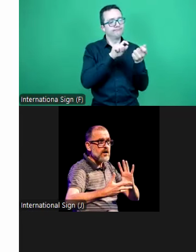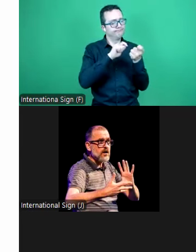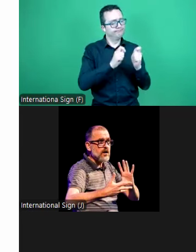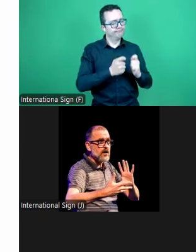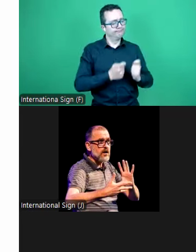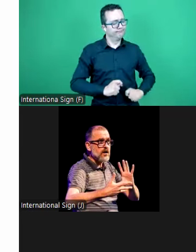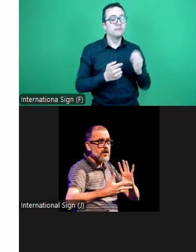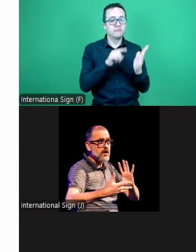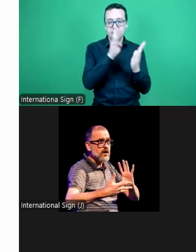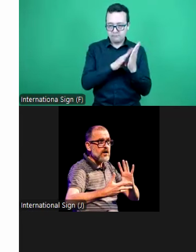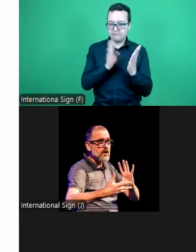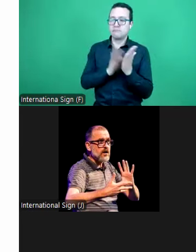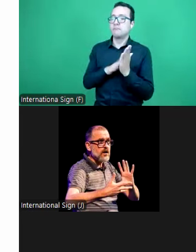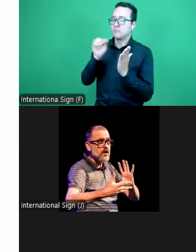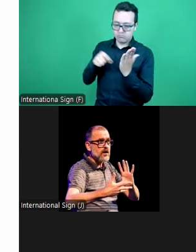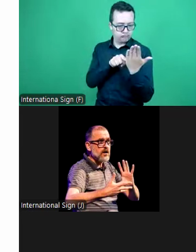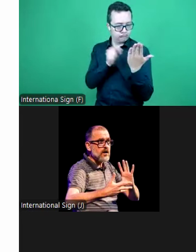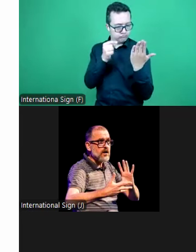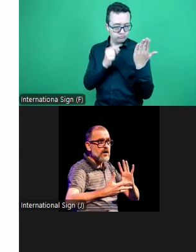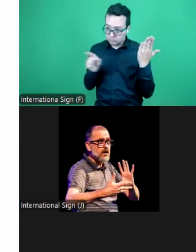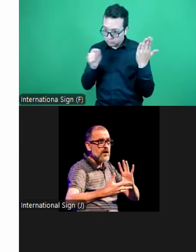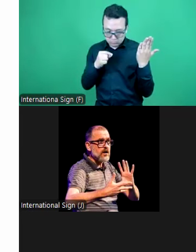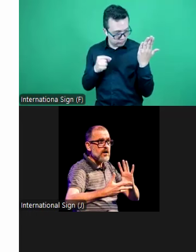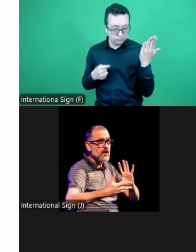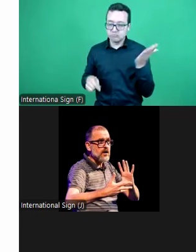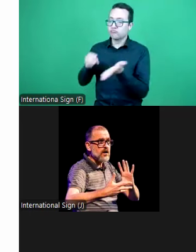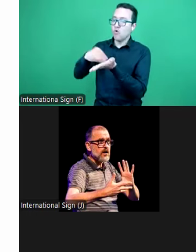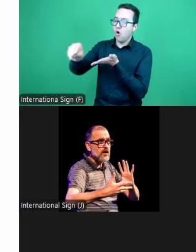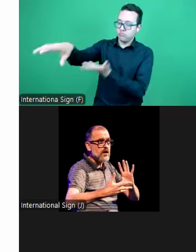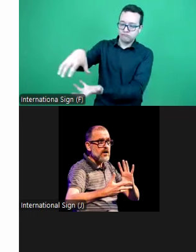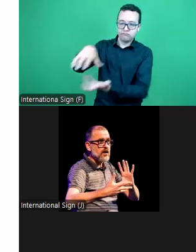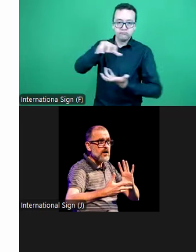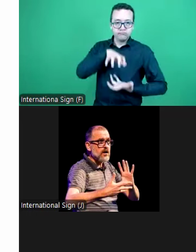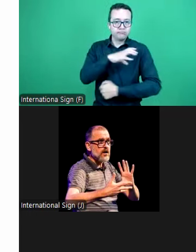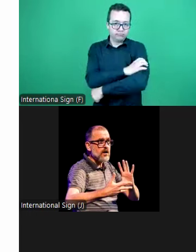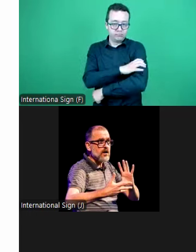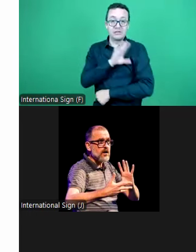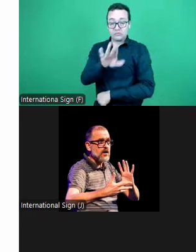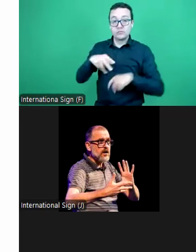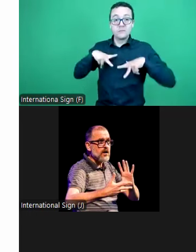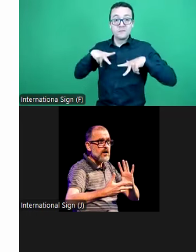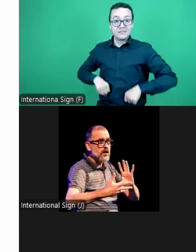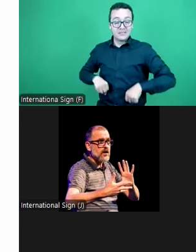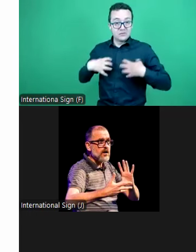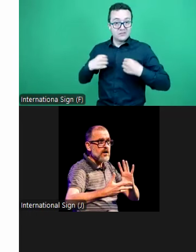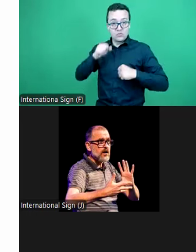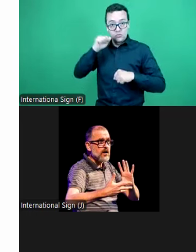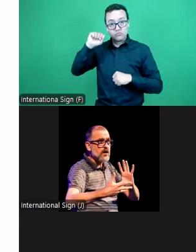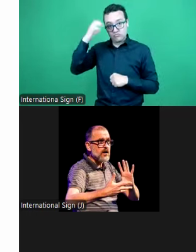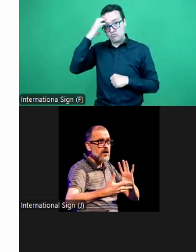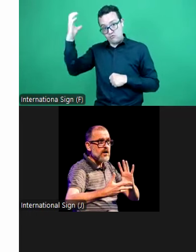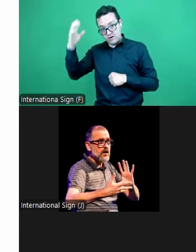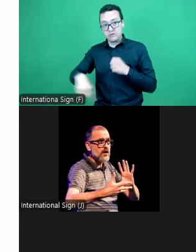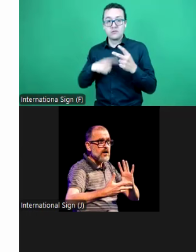Com um trabalho articulado de todas as áreas de saúde do Ministério de Saúde Pública,